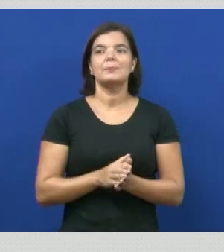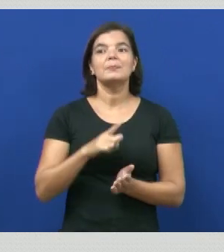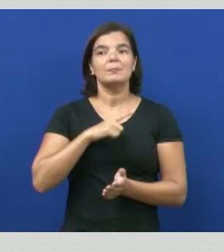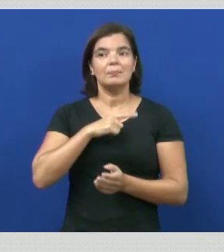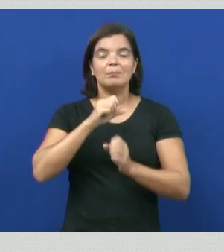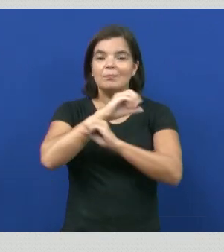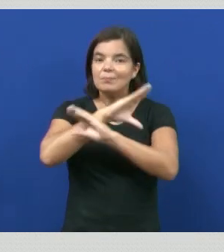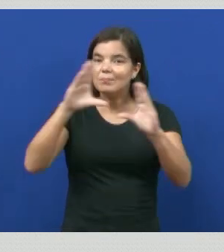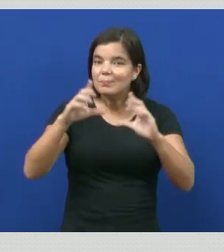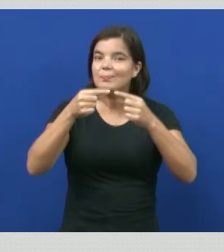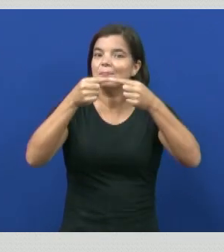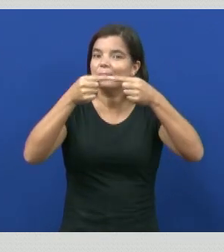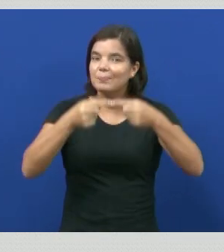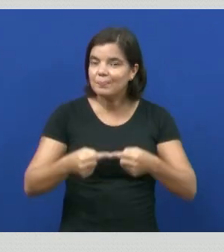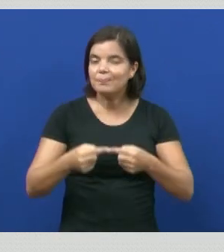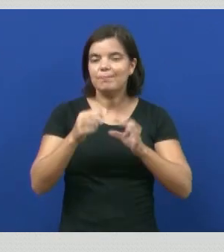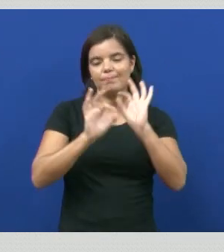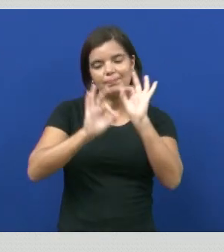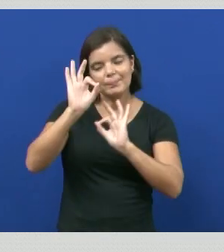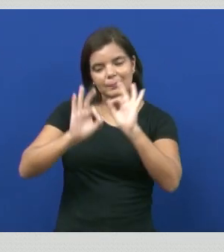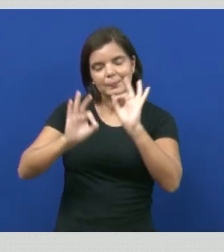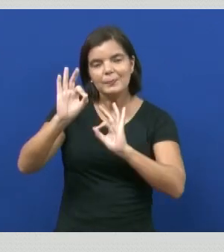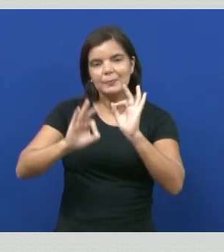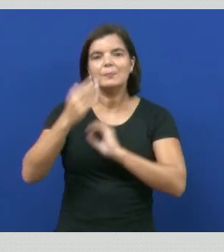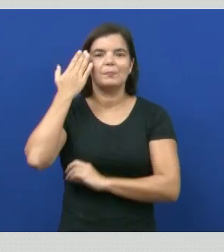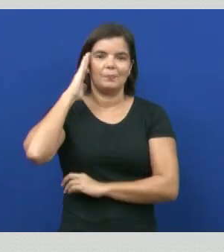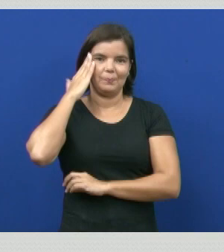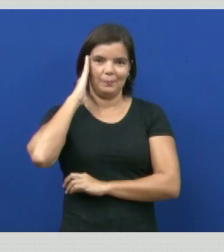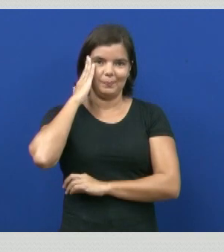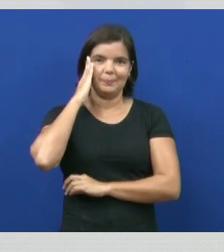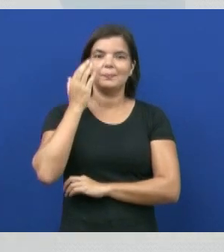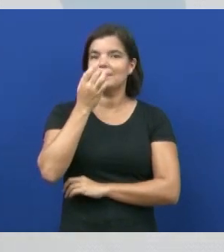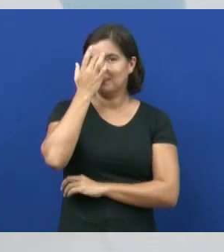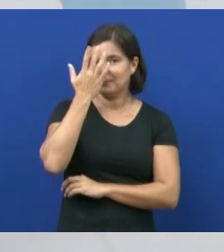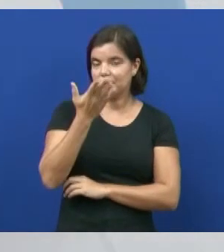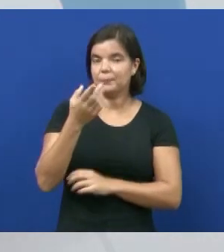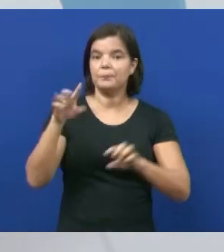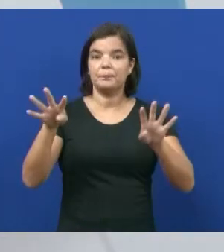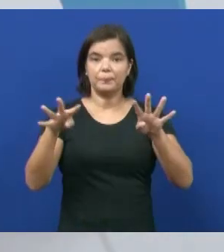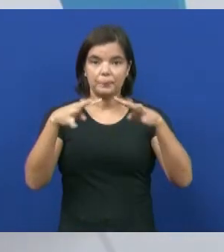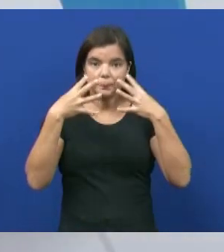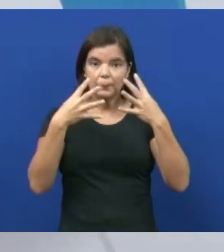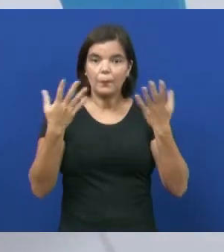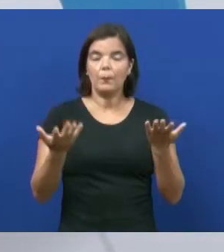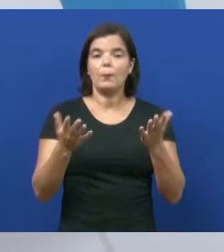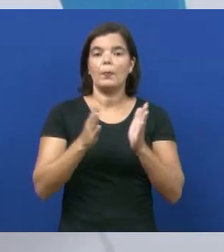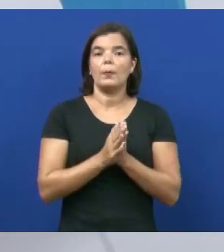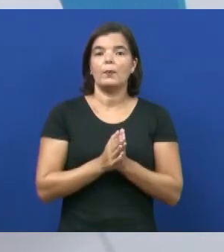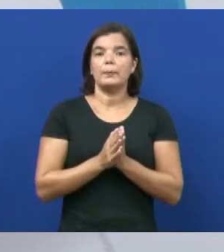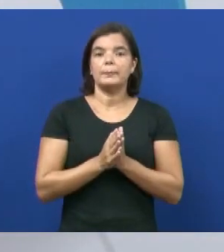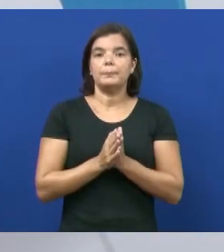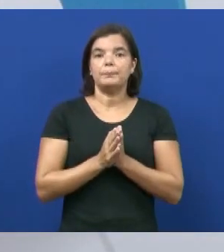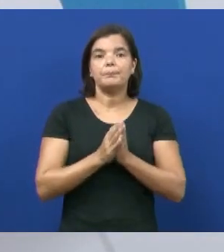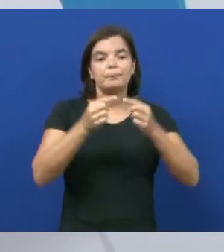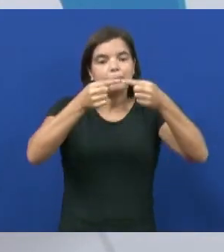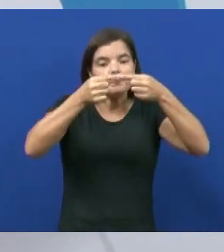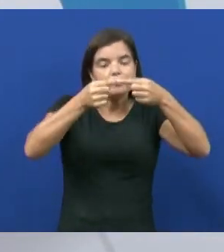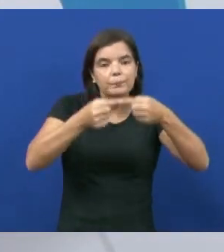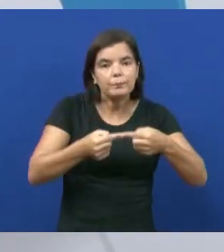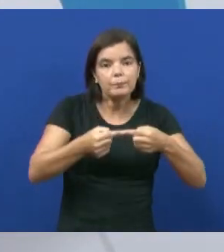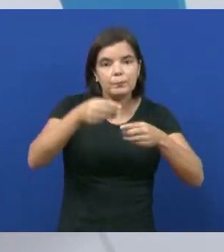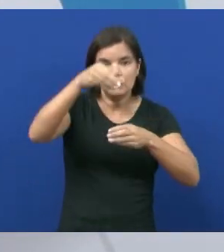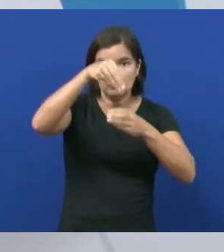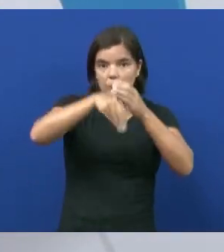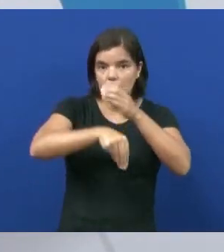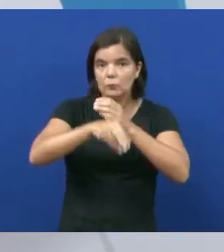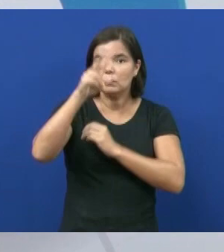exigindo clareza e coesão na sua construção para serem bem compreendidos. Agora prestem atenção aqui. A coesão dentro do conto